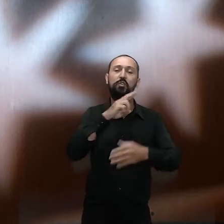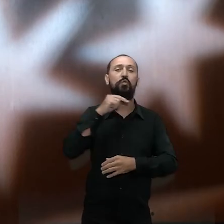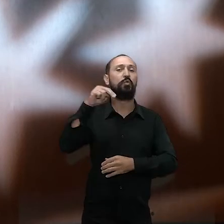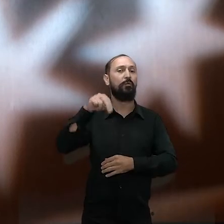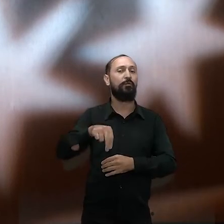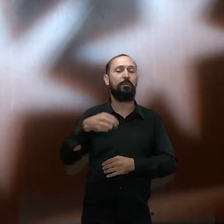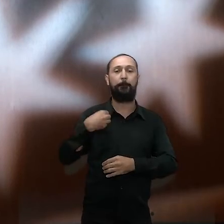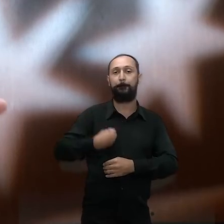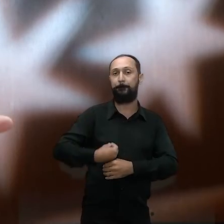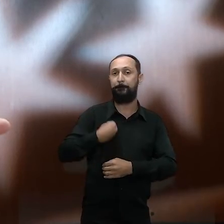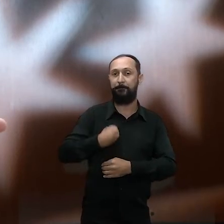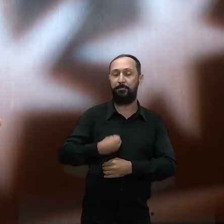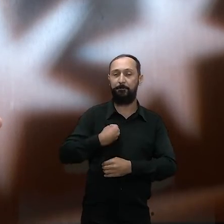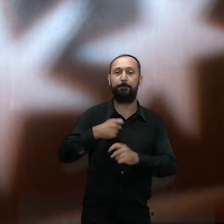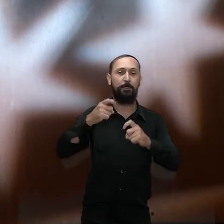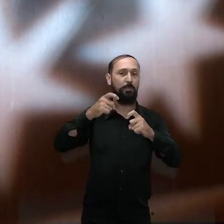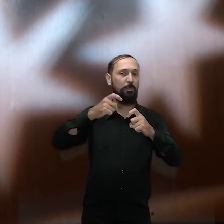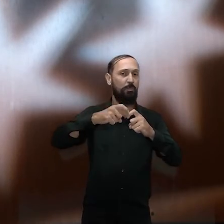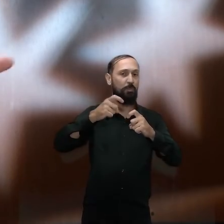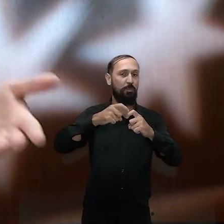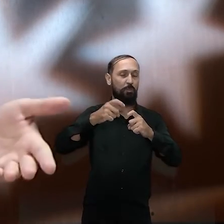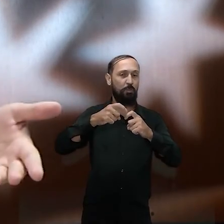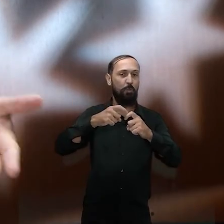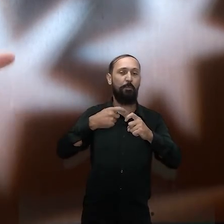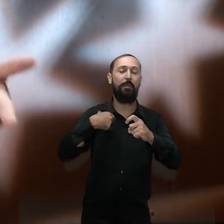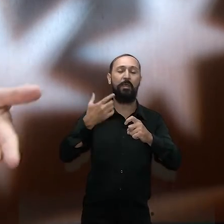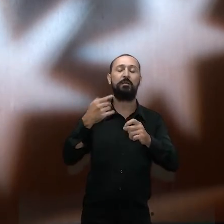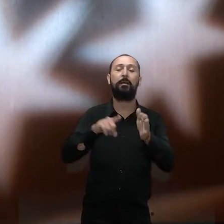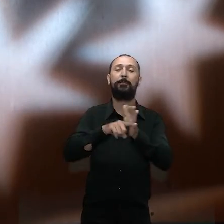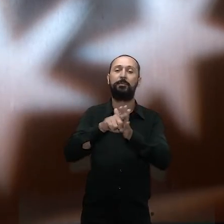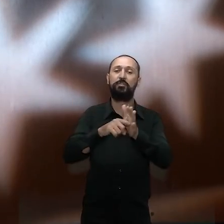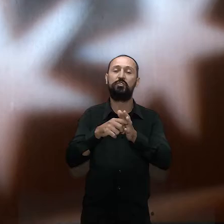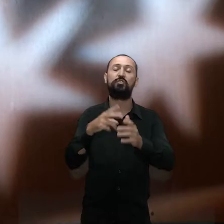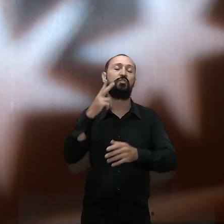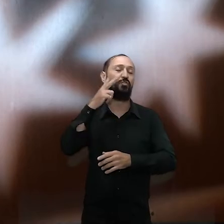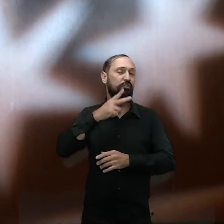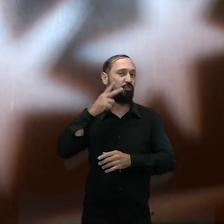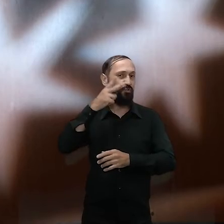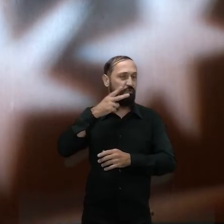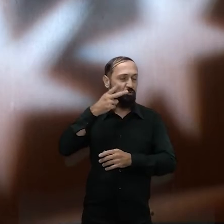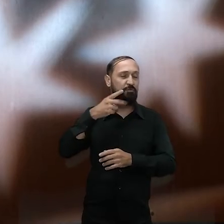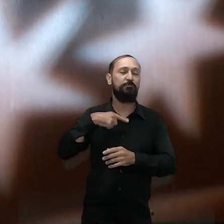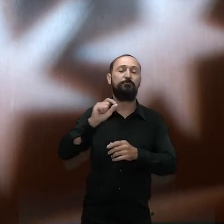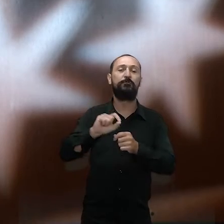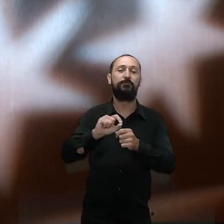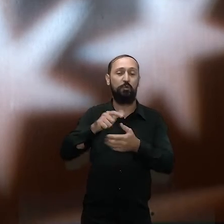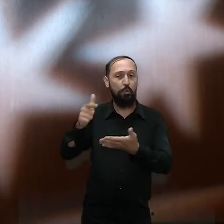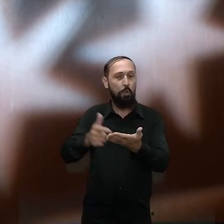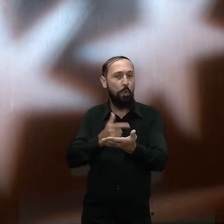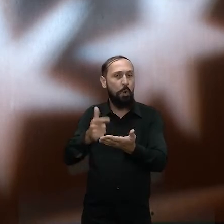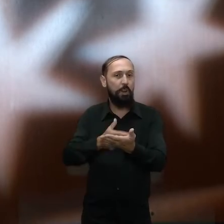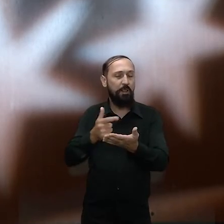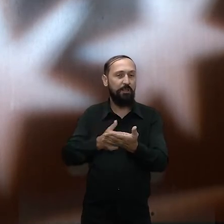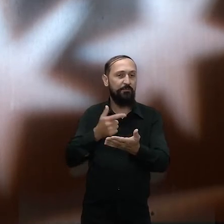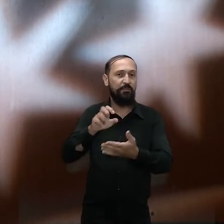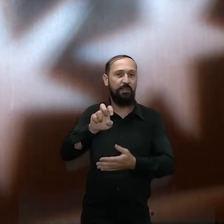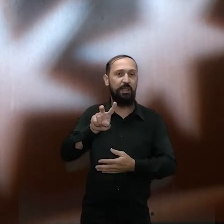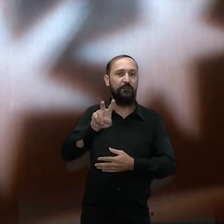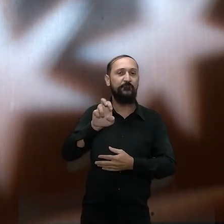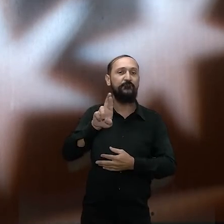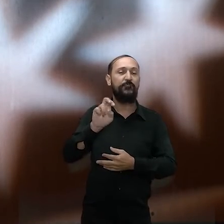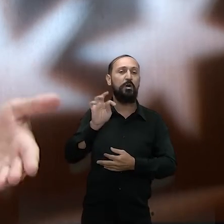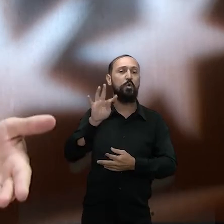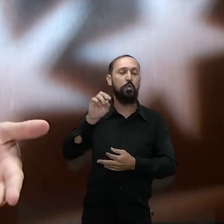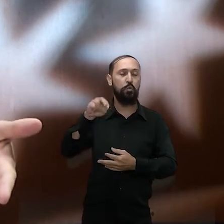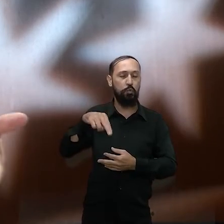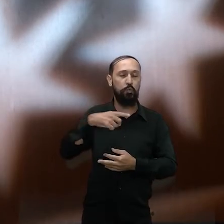Viver de novembro, com a participação do médico, sommelier e escritor Everton Carvalho, autor dos livros O Primeiro